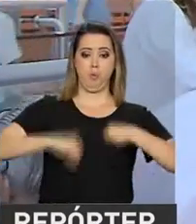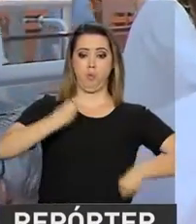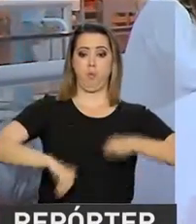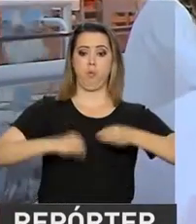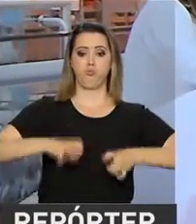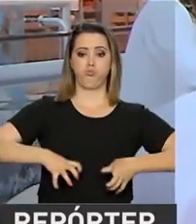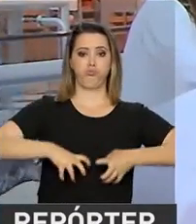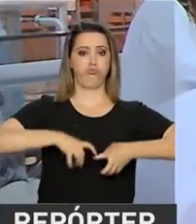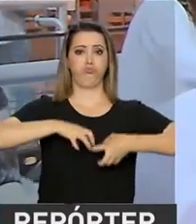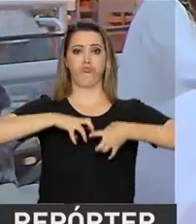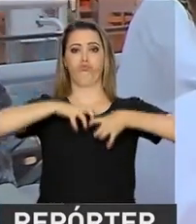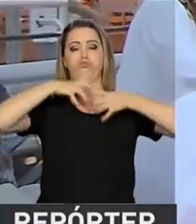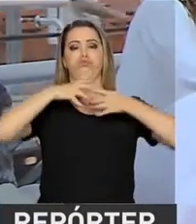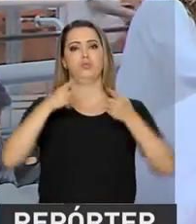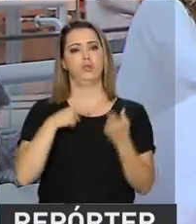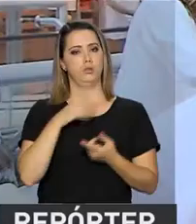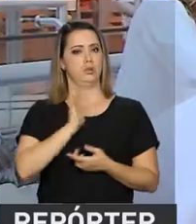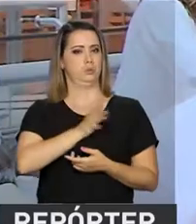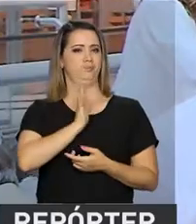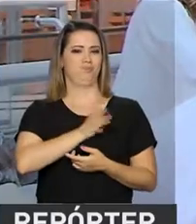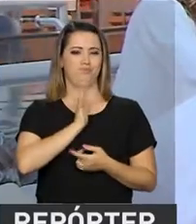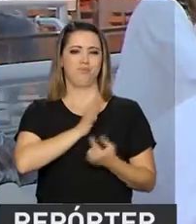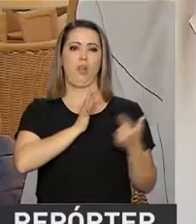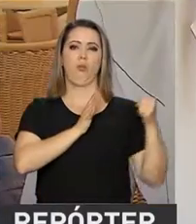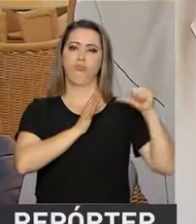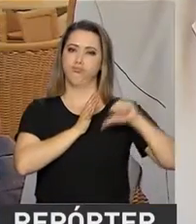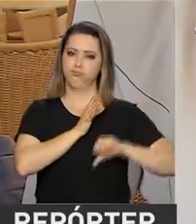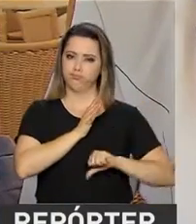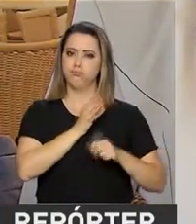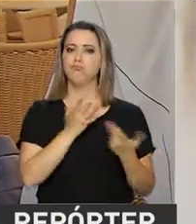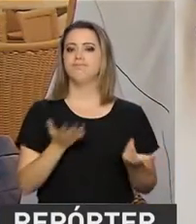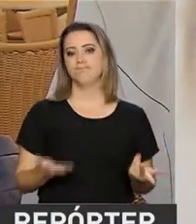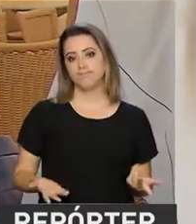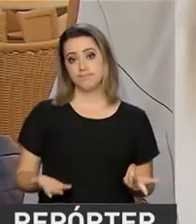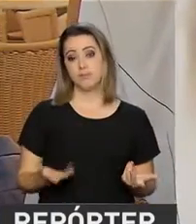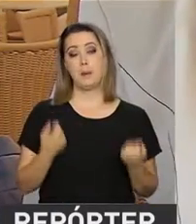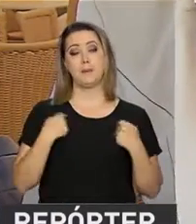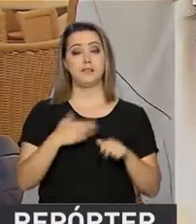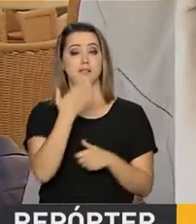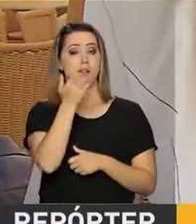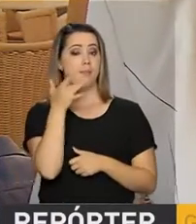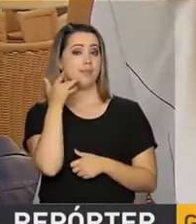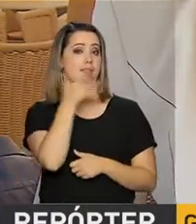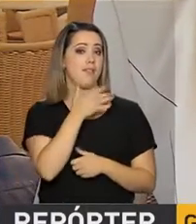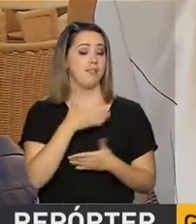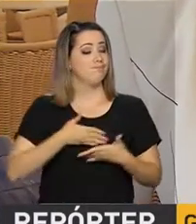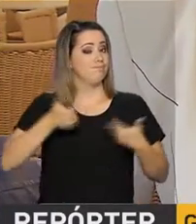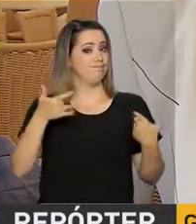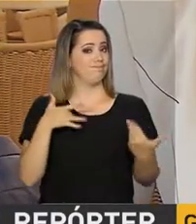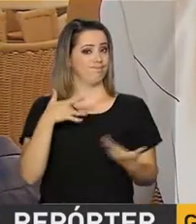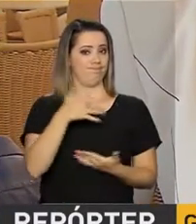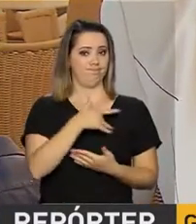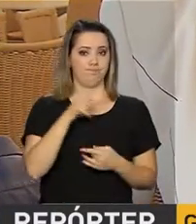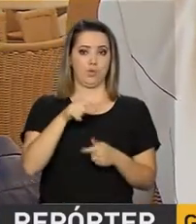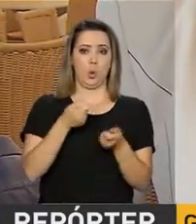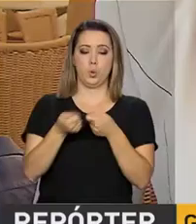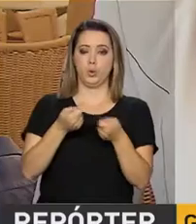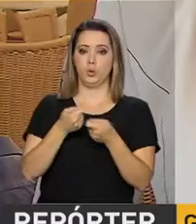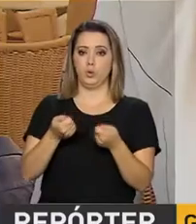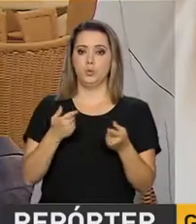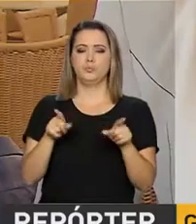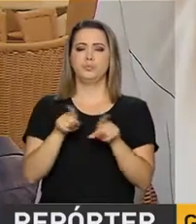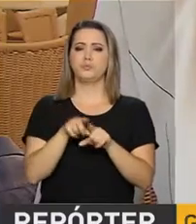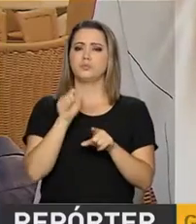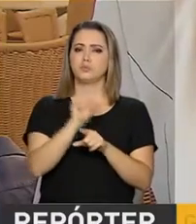ele pode aumentar o risco para doenças cardiovasculares uma alimentação equilibrada é uma das formas de controle do colesterol